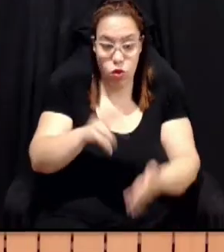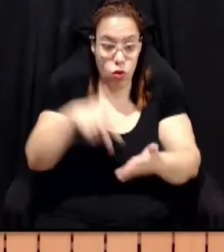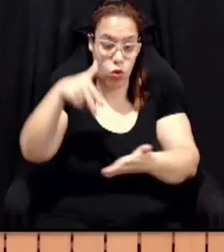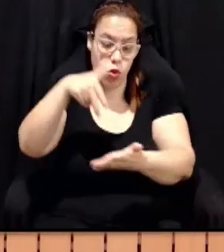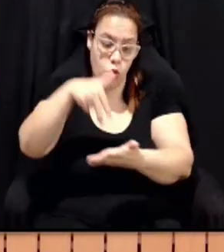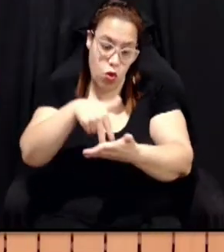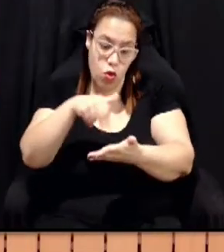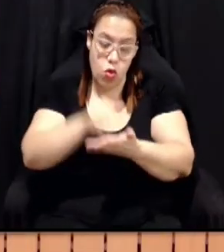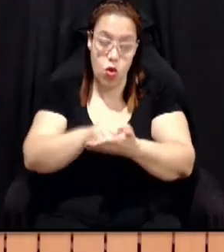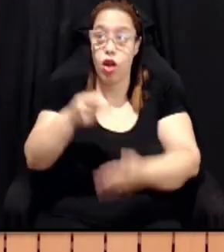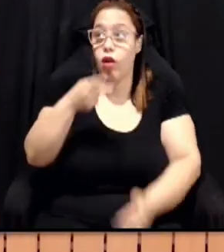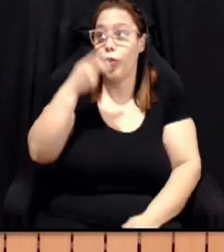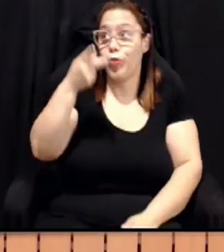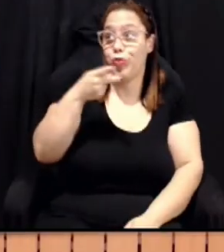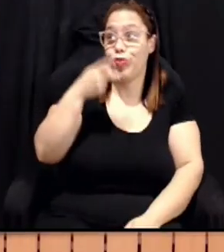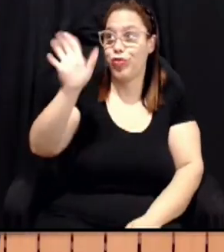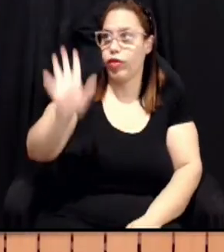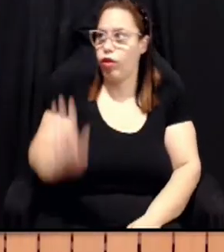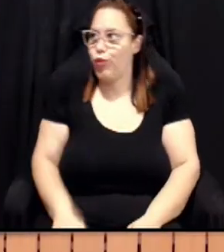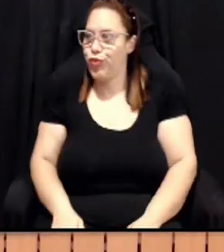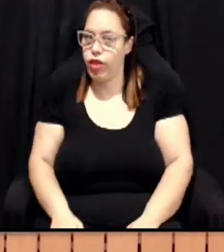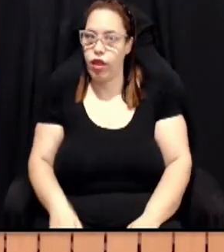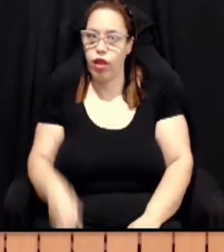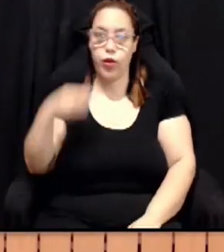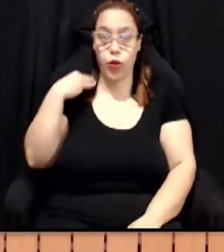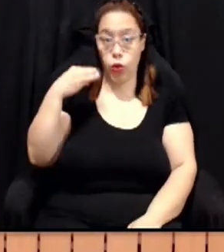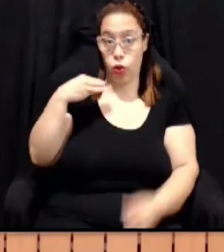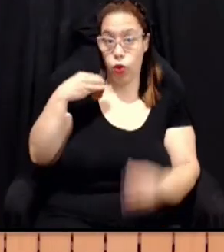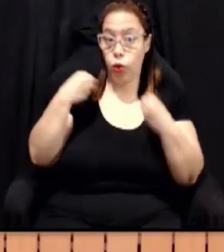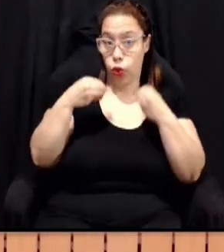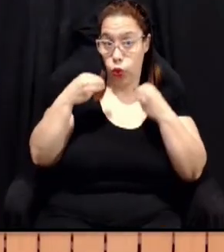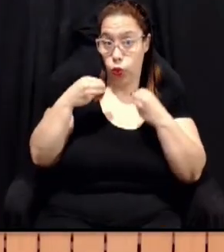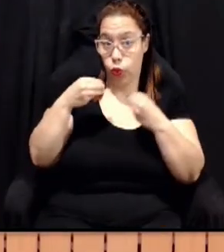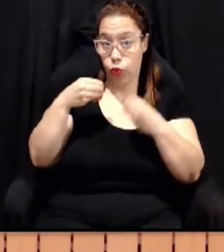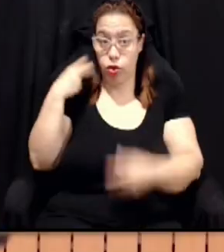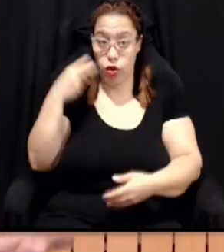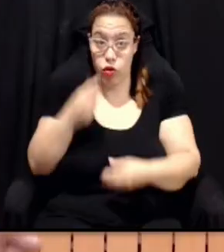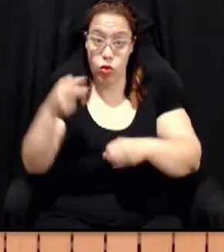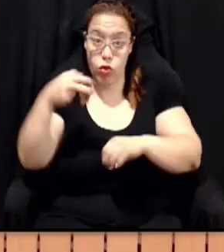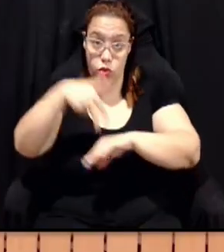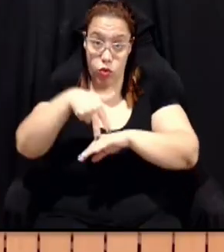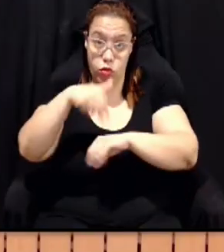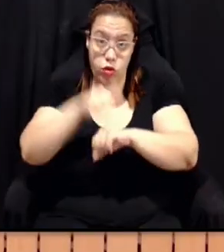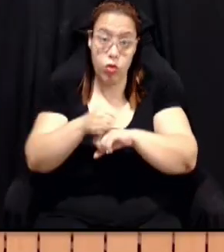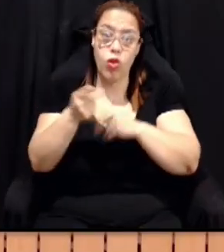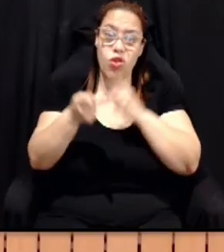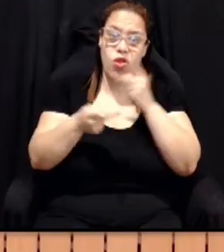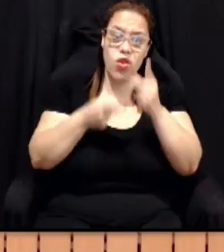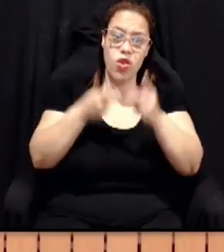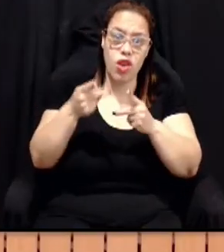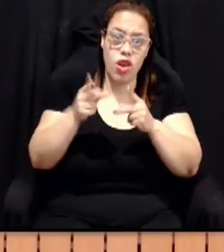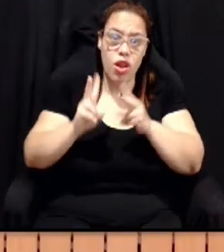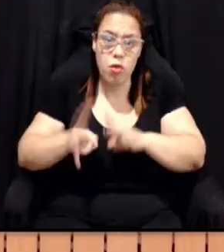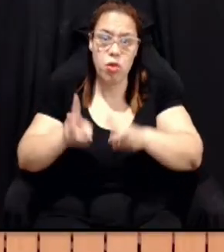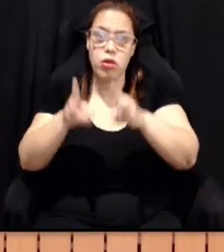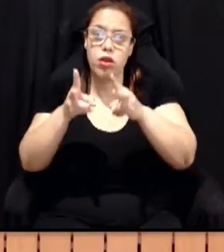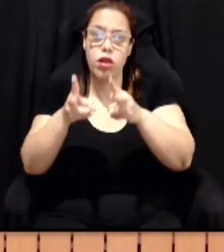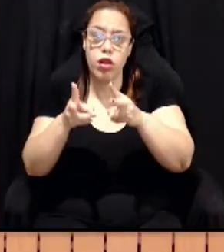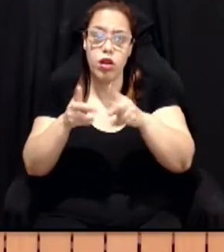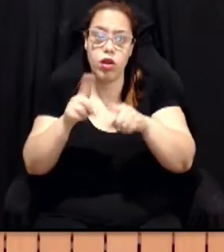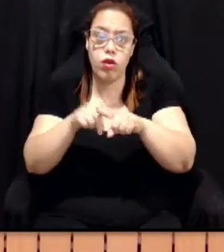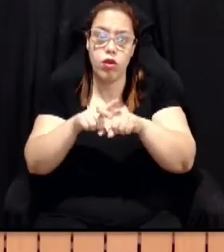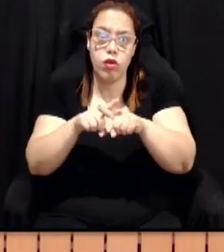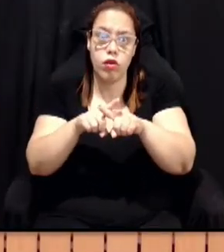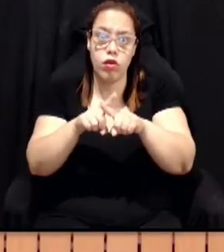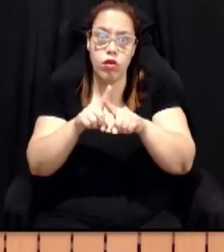falam assim, como a Mariana subiu, como os vereadores subiu aqui, eles dizem que é uma continuidade, mas é uma continuidade que vem